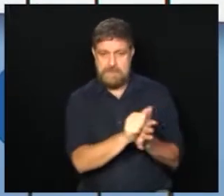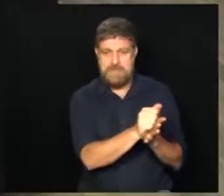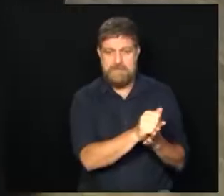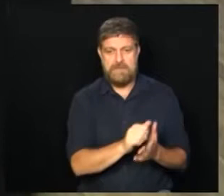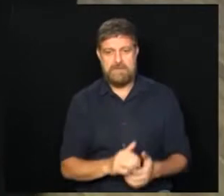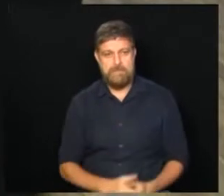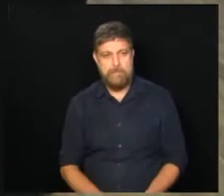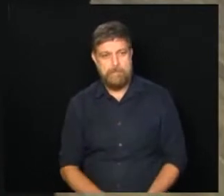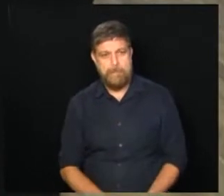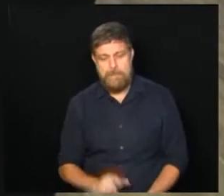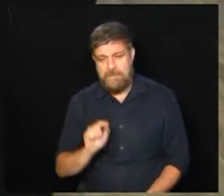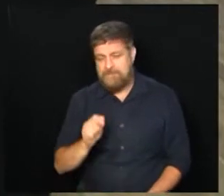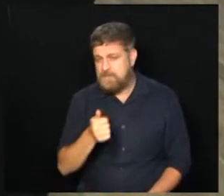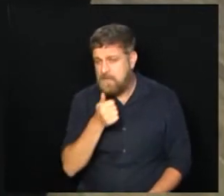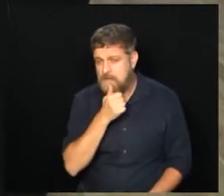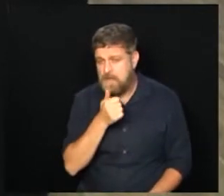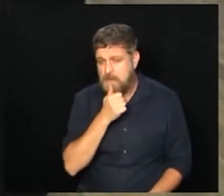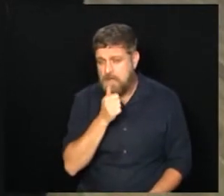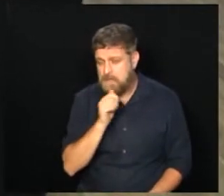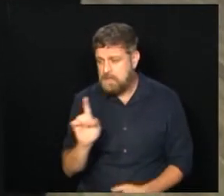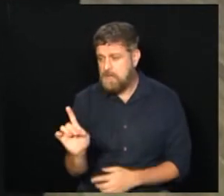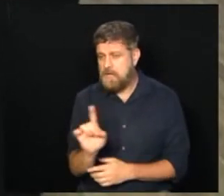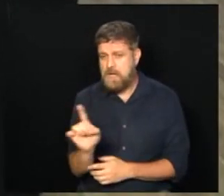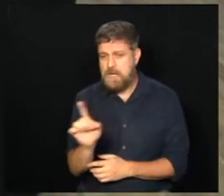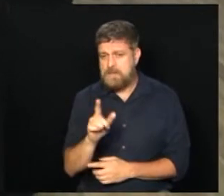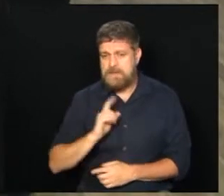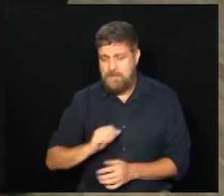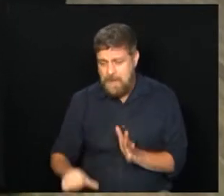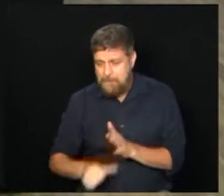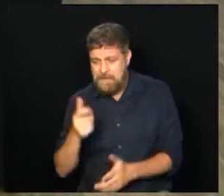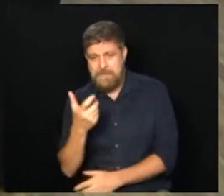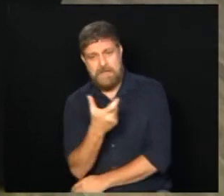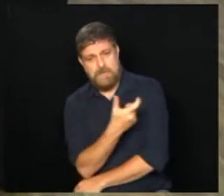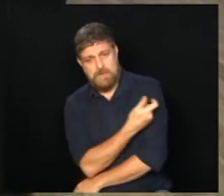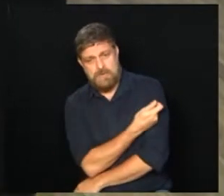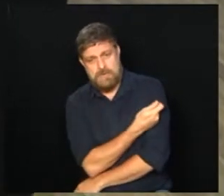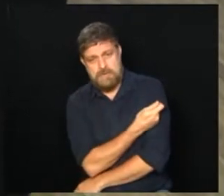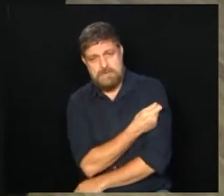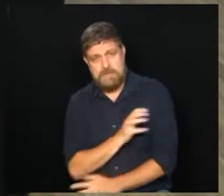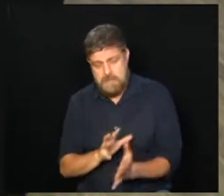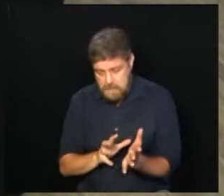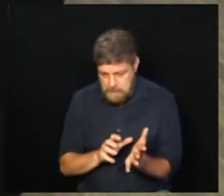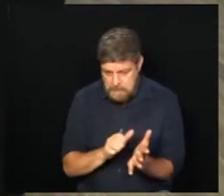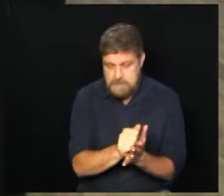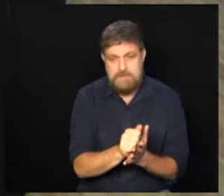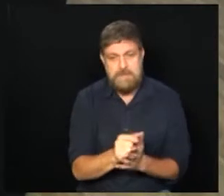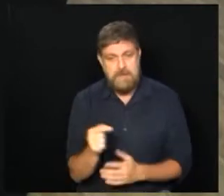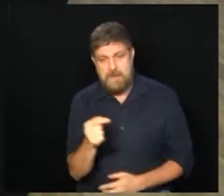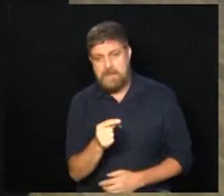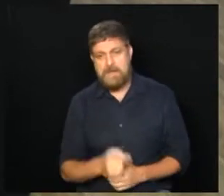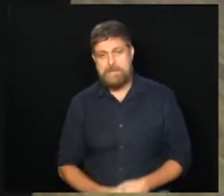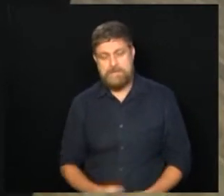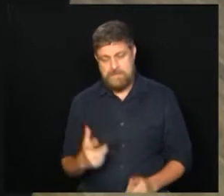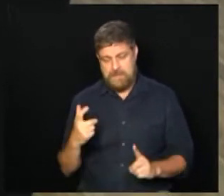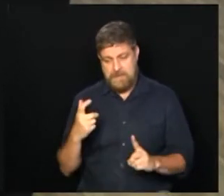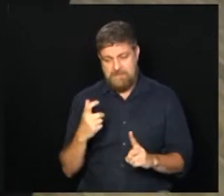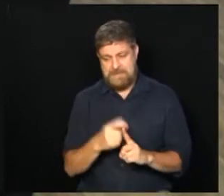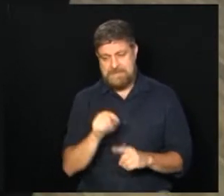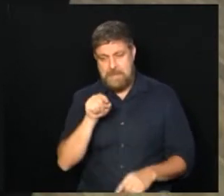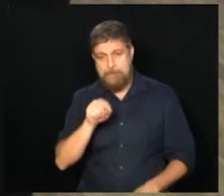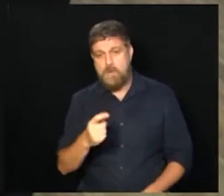público. E para quem ainda não recebeu a primeira dose, o seu agendamento é através do